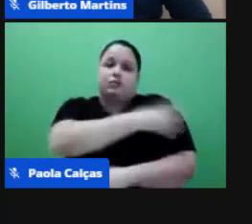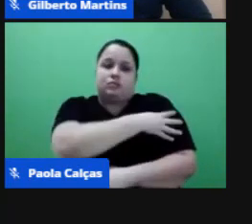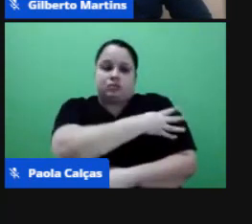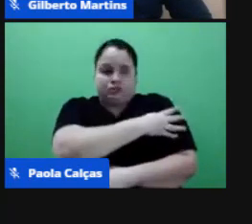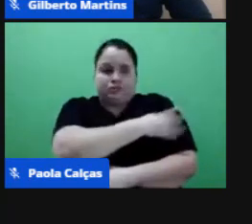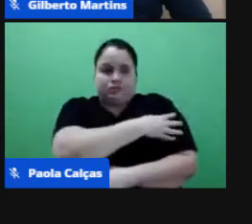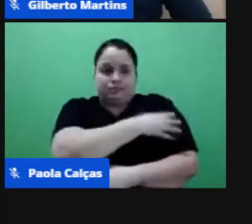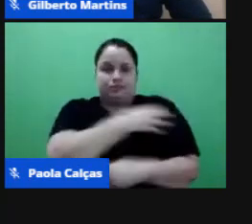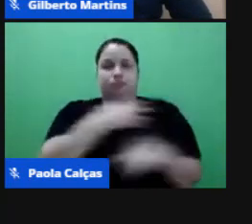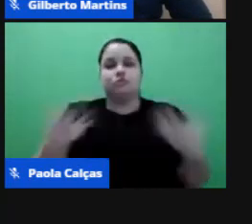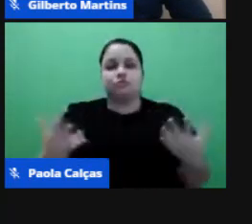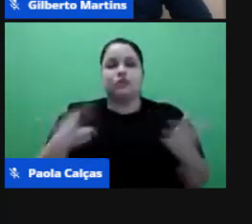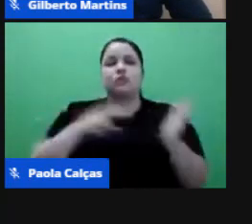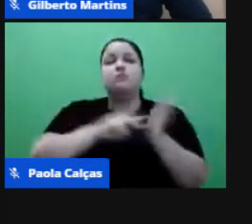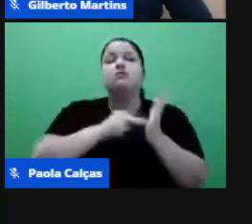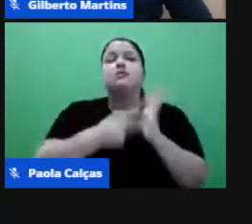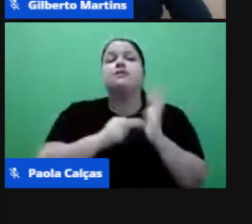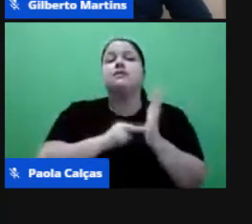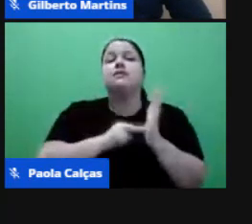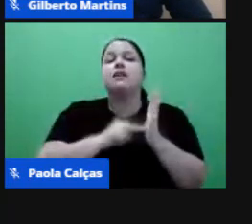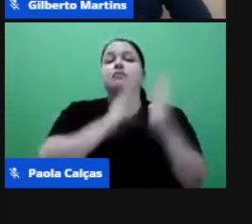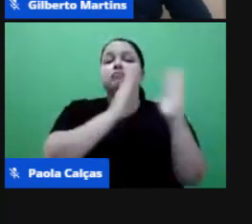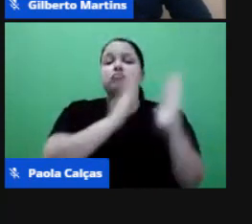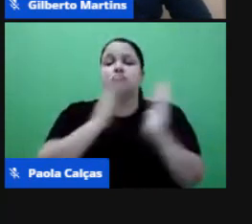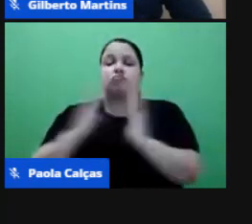o que significa essa divisão?